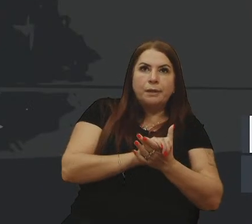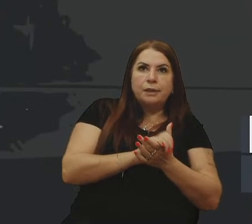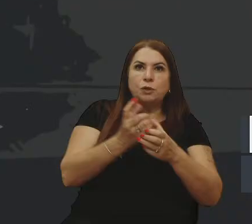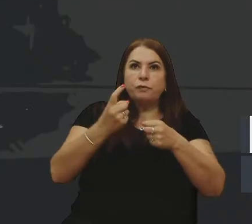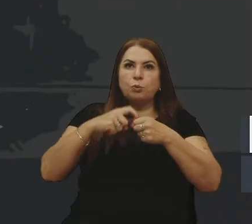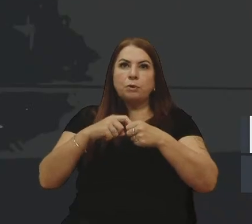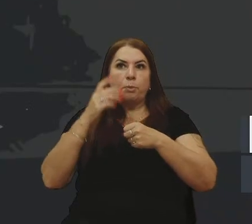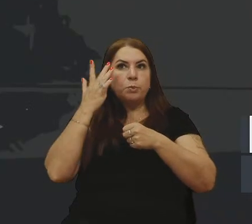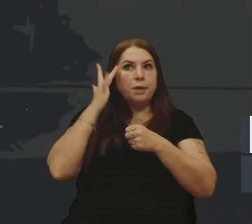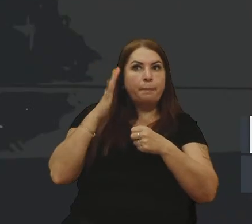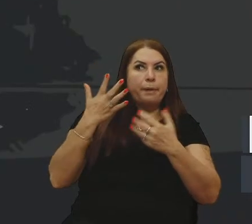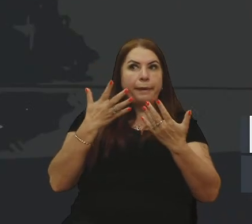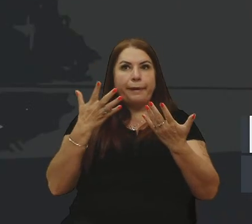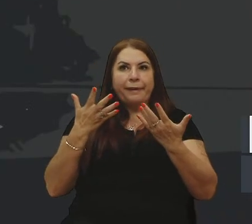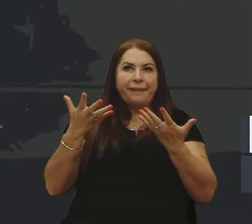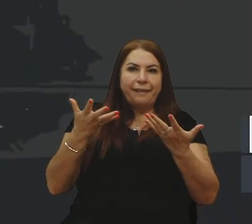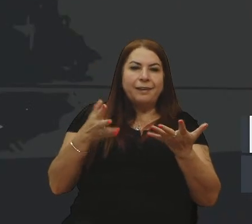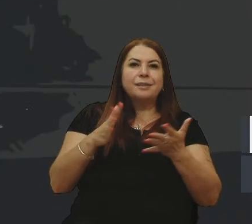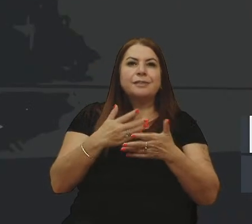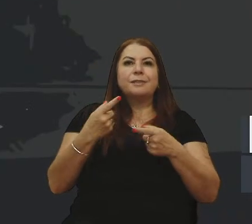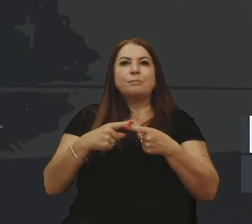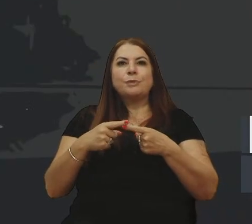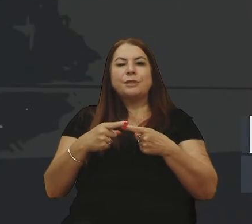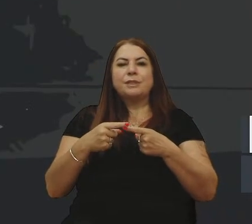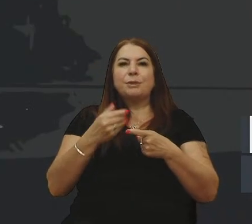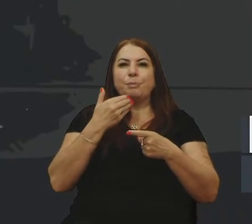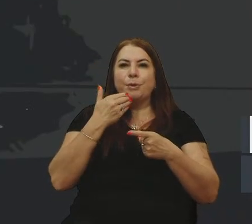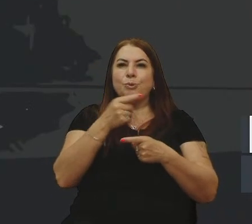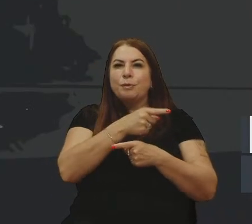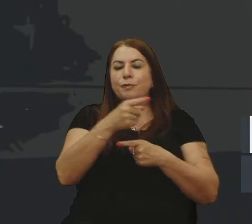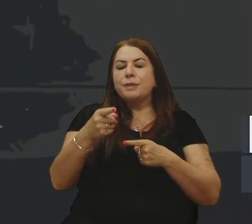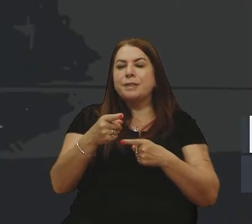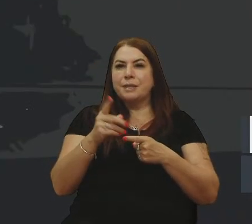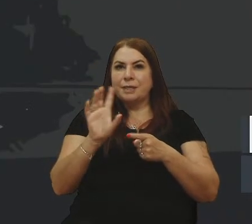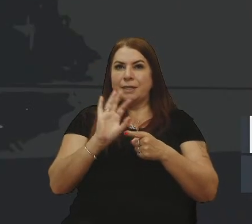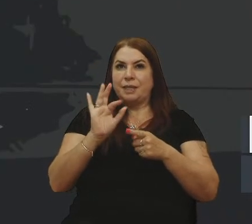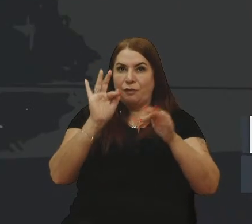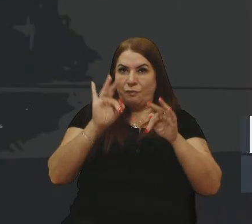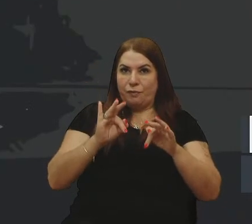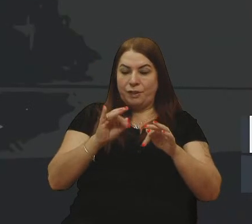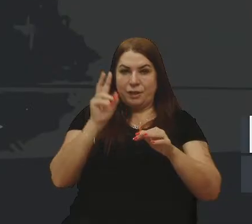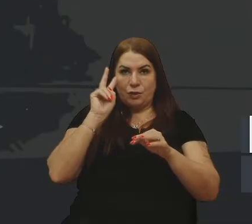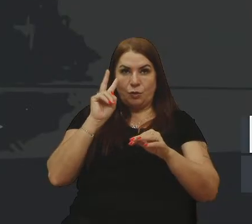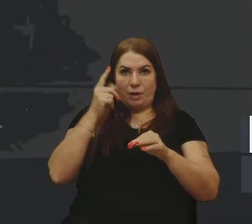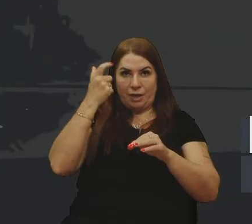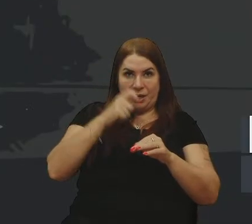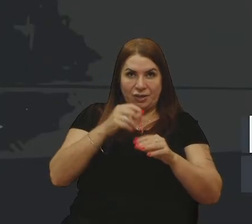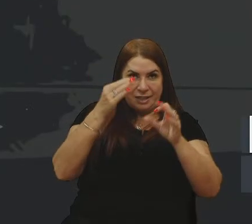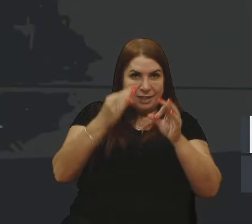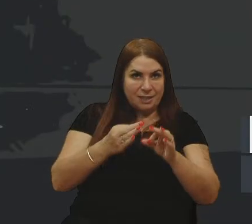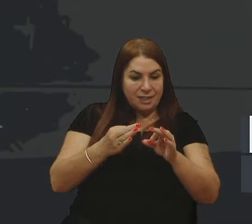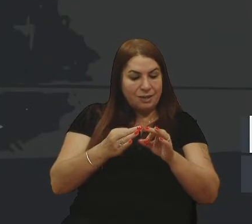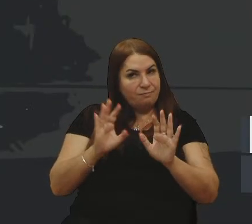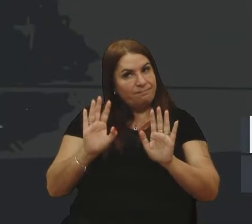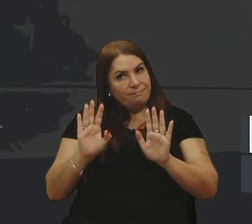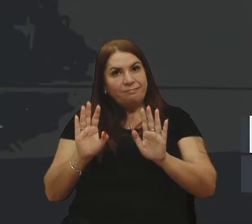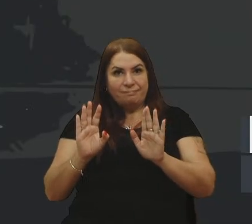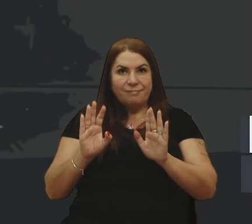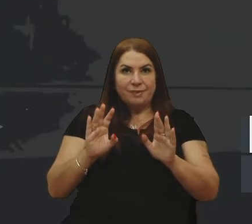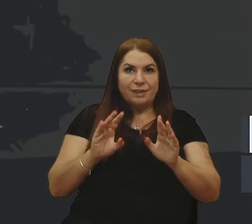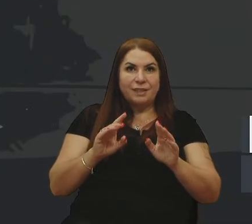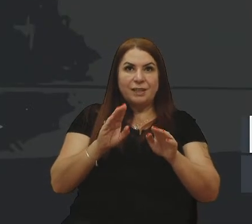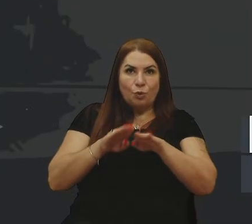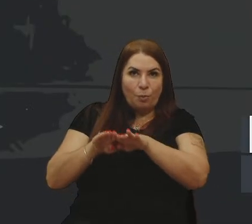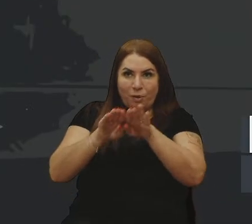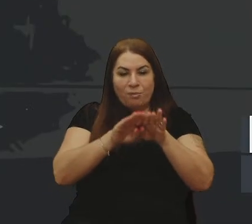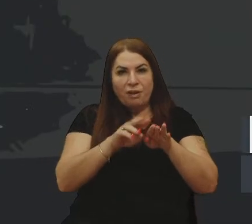ninguém sabia até onde ia, porque talvez se eu pedisse para vocês aqui, sem contar o final da história, quem acha que ia dar certo ou não ia dar certo, unanimemente